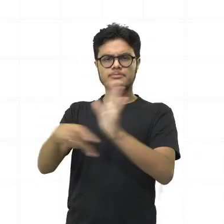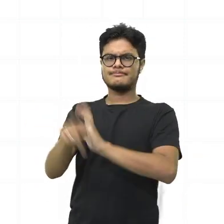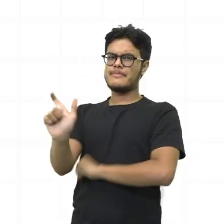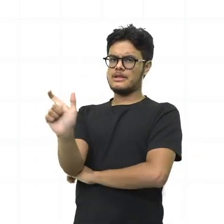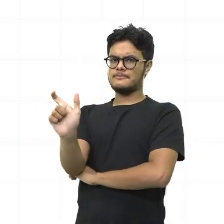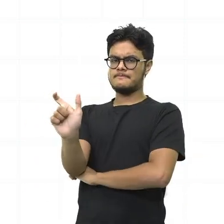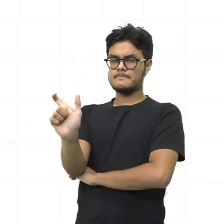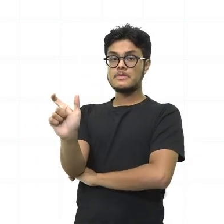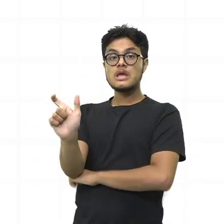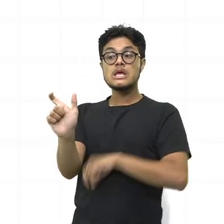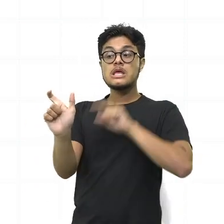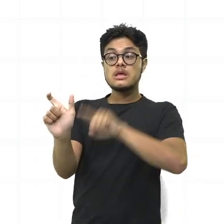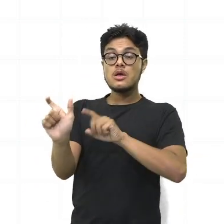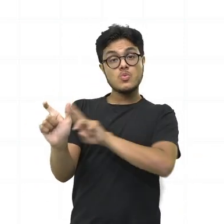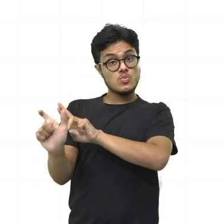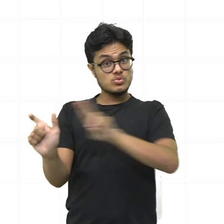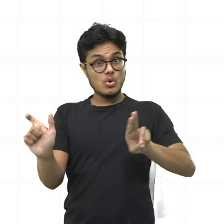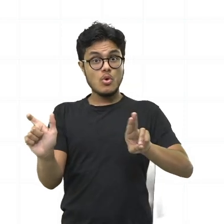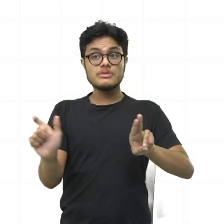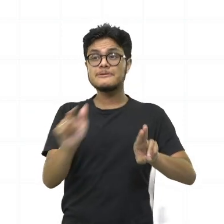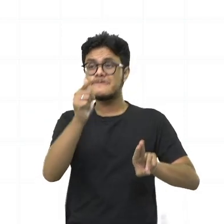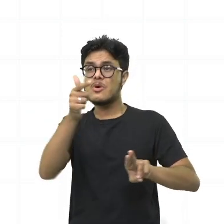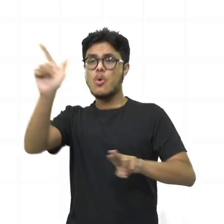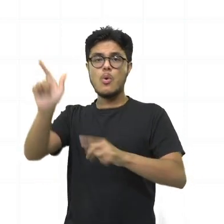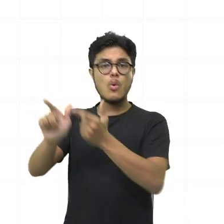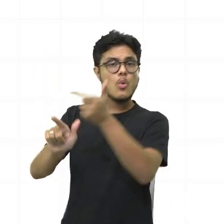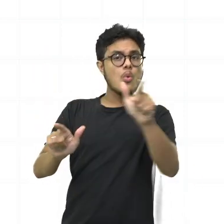nome, e esse nome, ele dá aí,